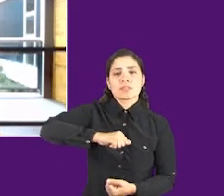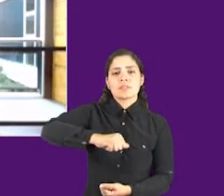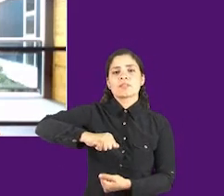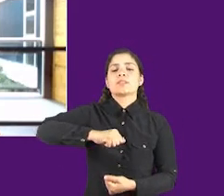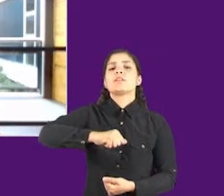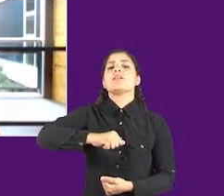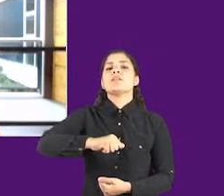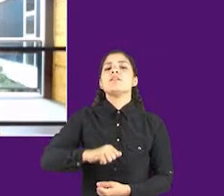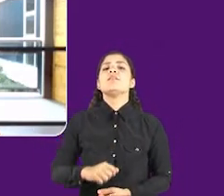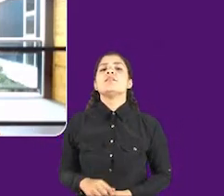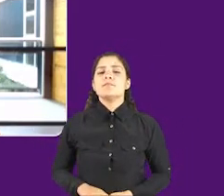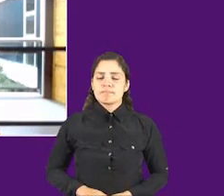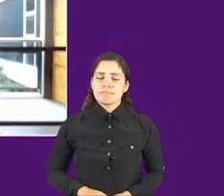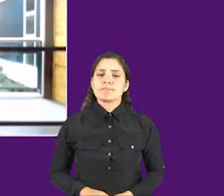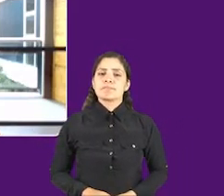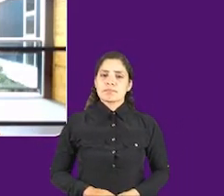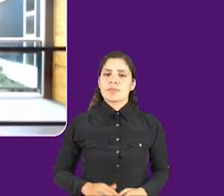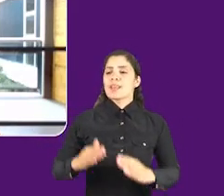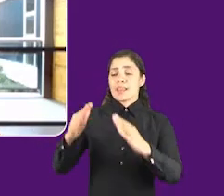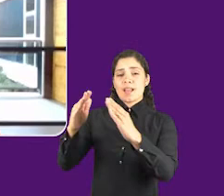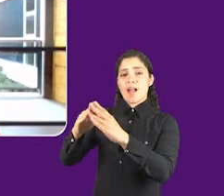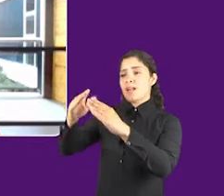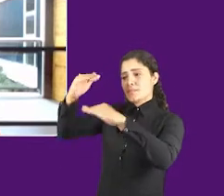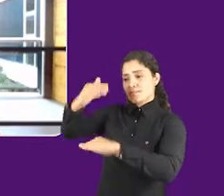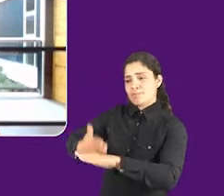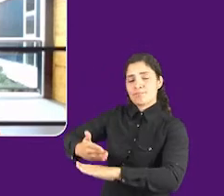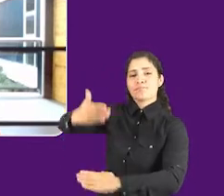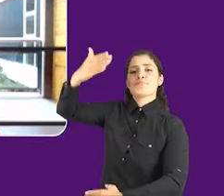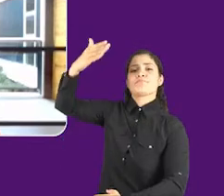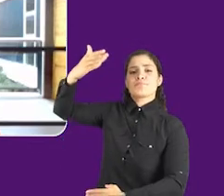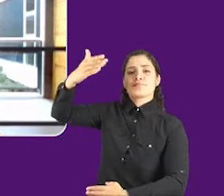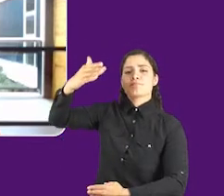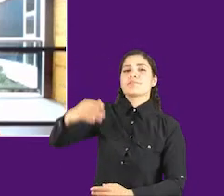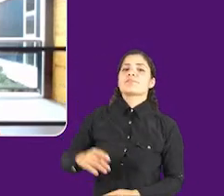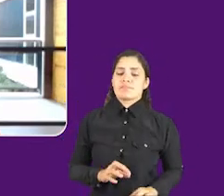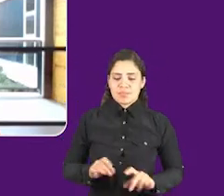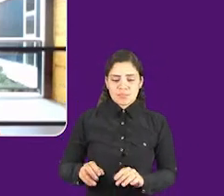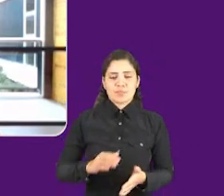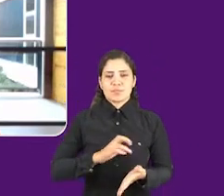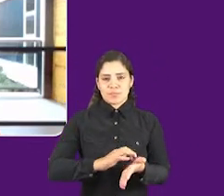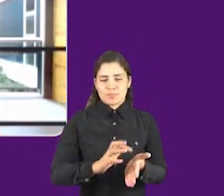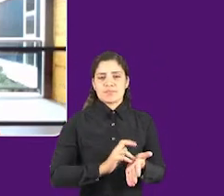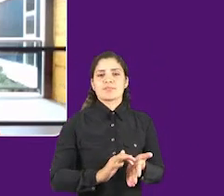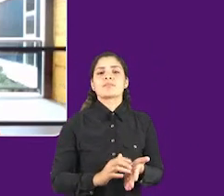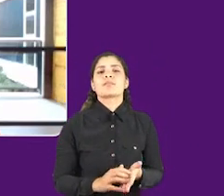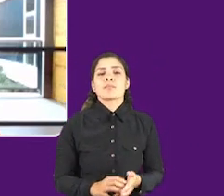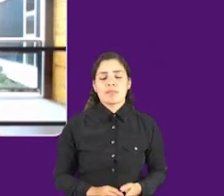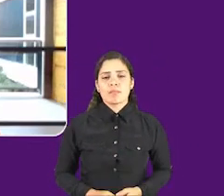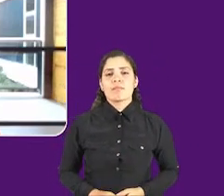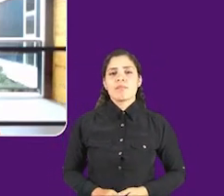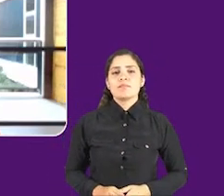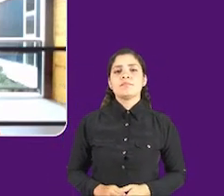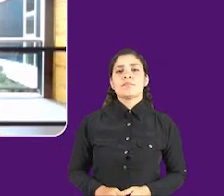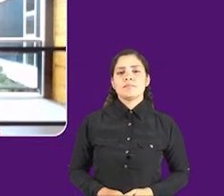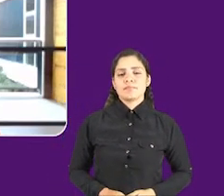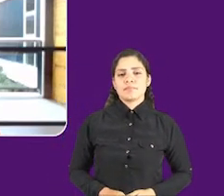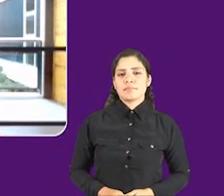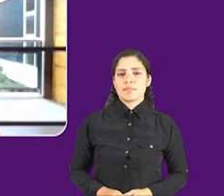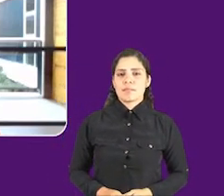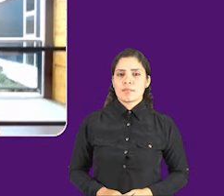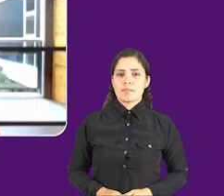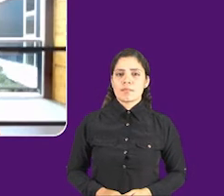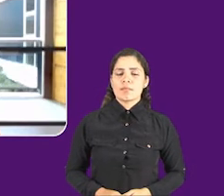casaco do petróleo estou e regressiva nós estamos falar cadastral Oi